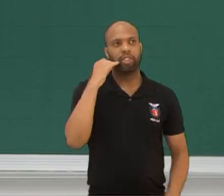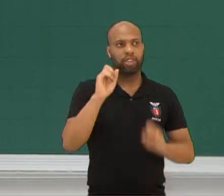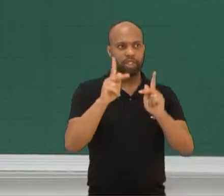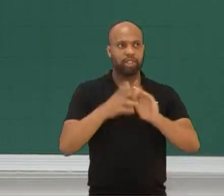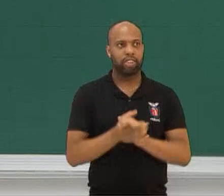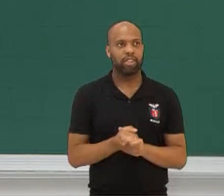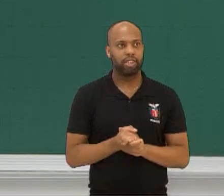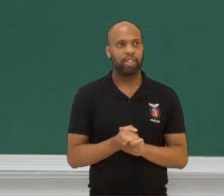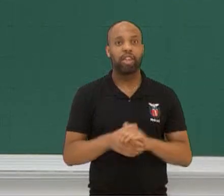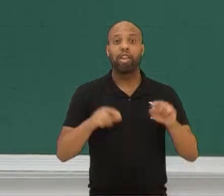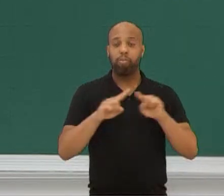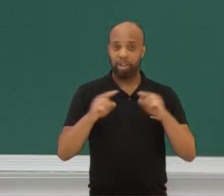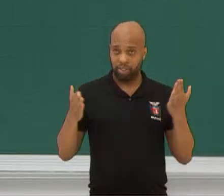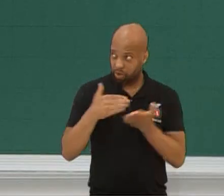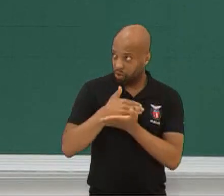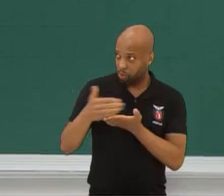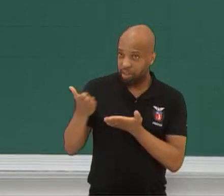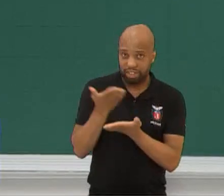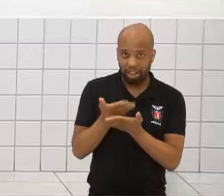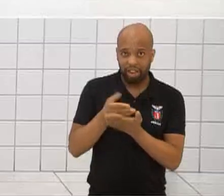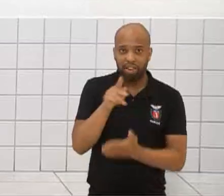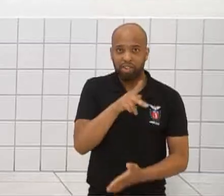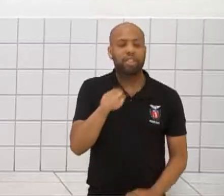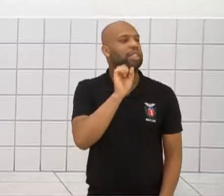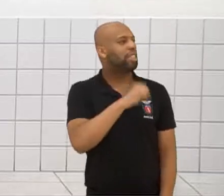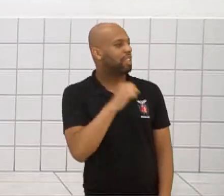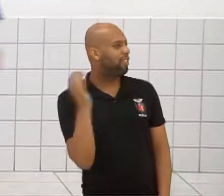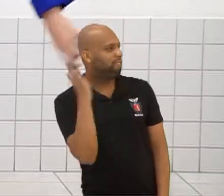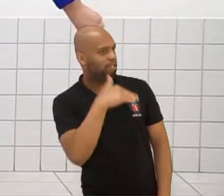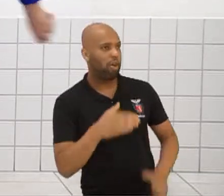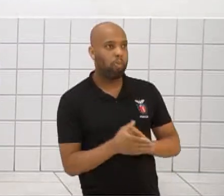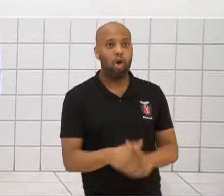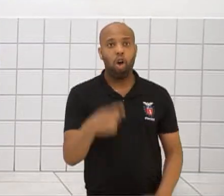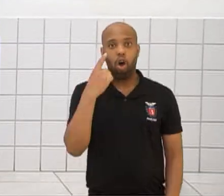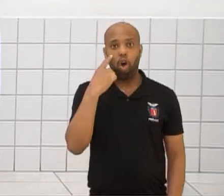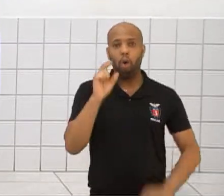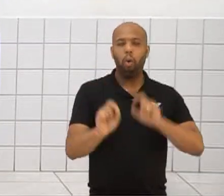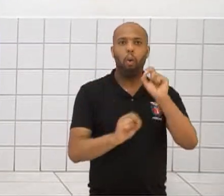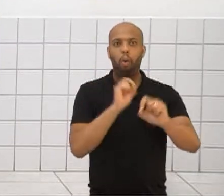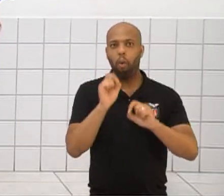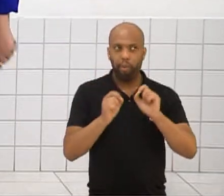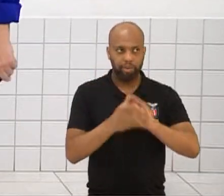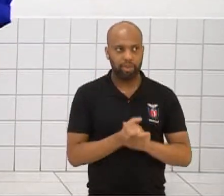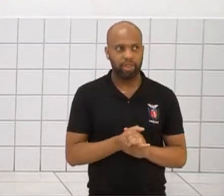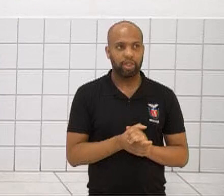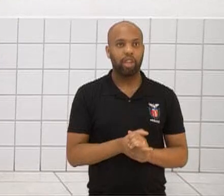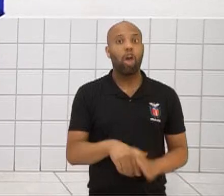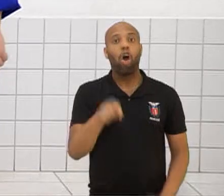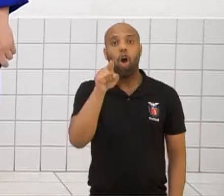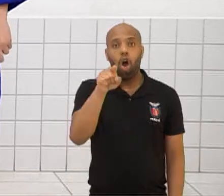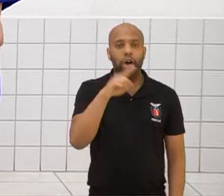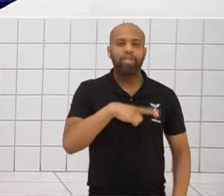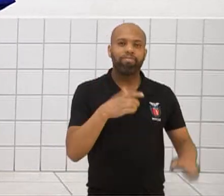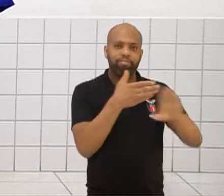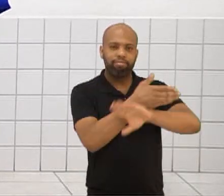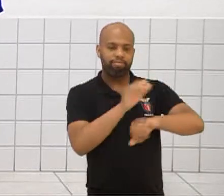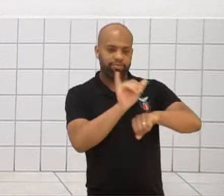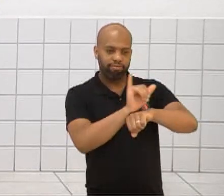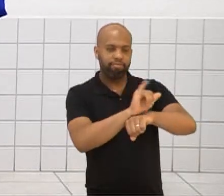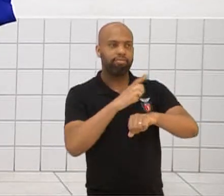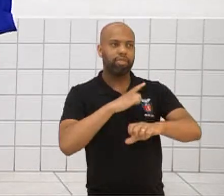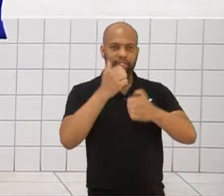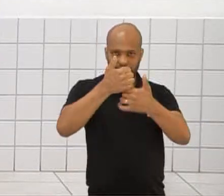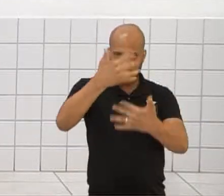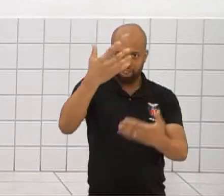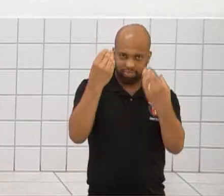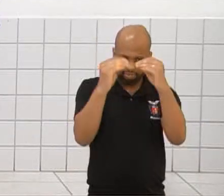Mas agora, vamos dar início então à nossa aula, professor? Vamos. E ainda só ressaltando isso, tá, pessoal? Pegue ali, você está participando pelo YouTube, vai encaminhando